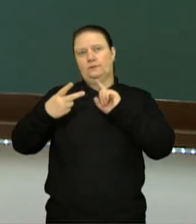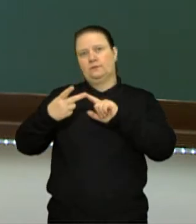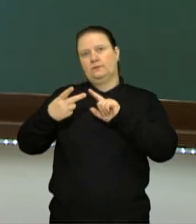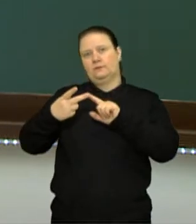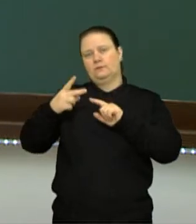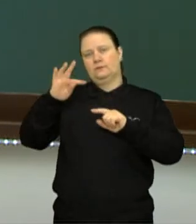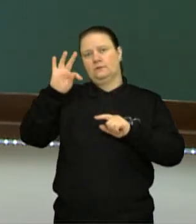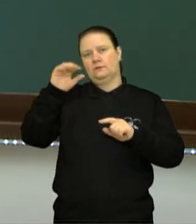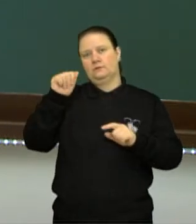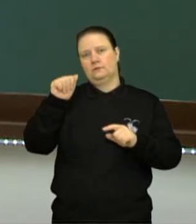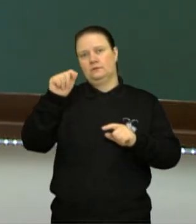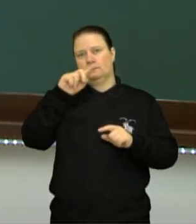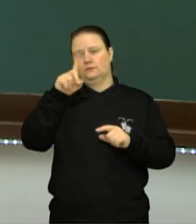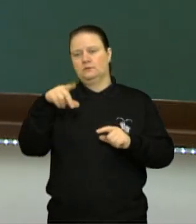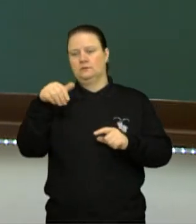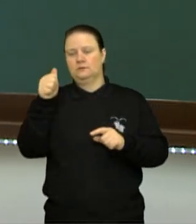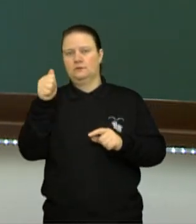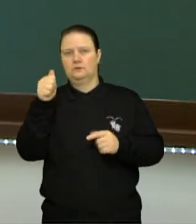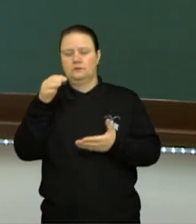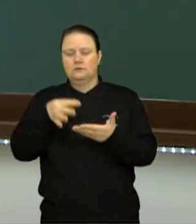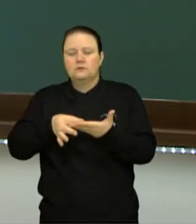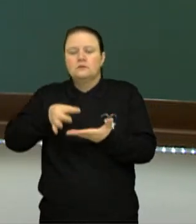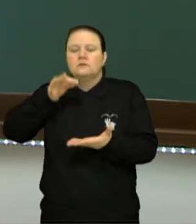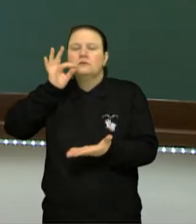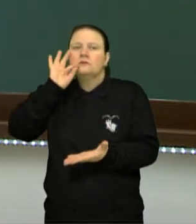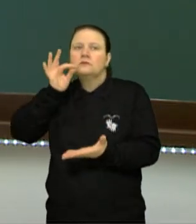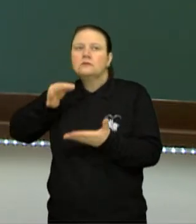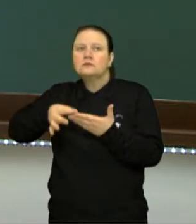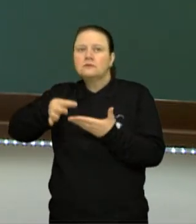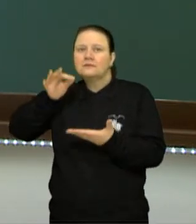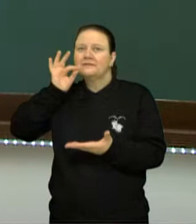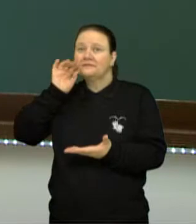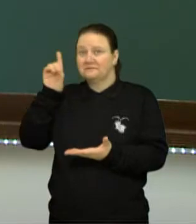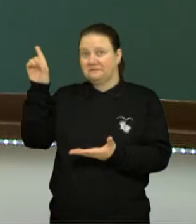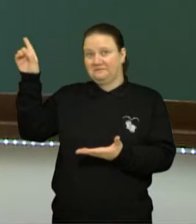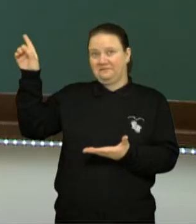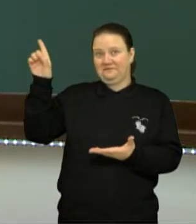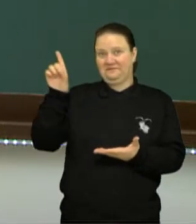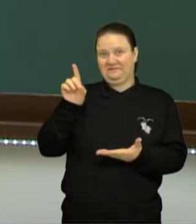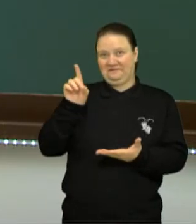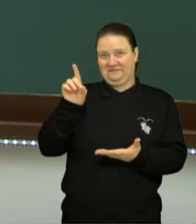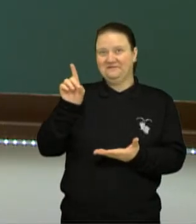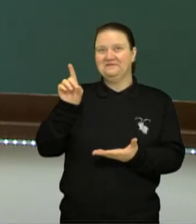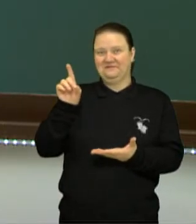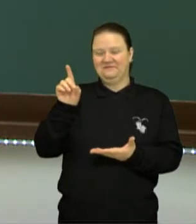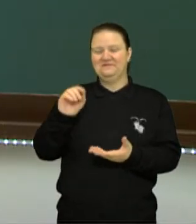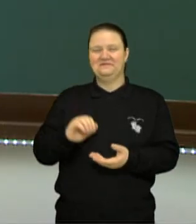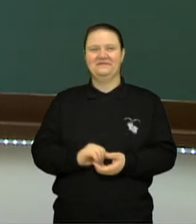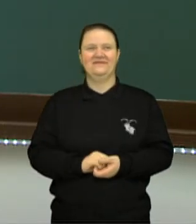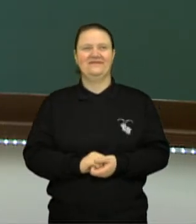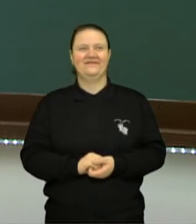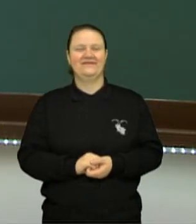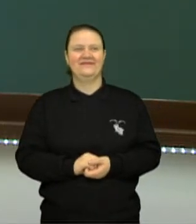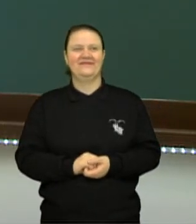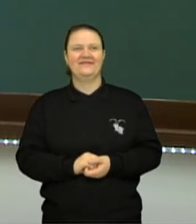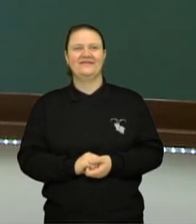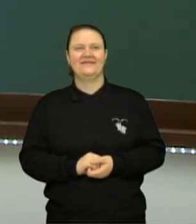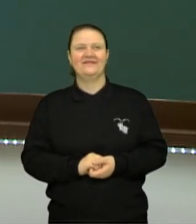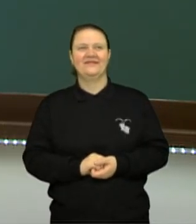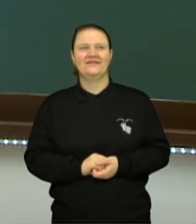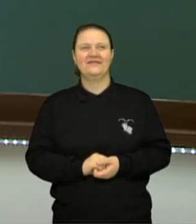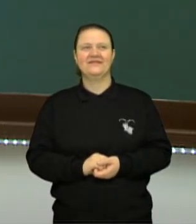em espanhol é xícara, certo? Taça, espanhol, xícara, português. Vaso,